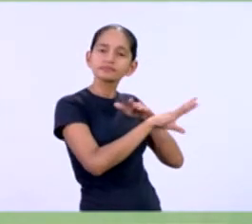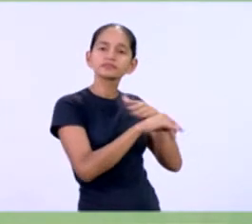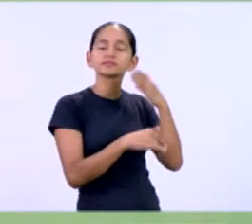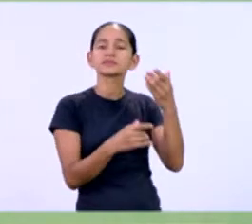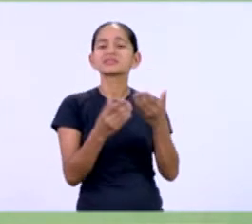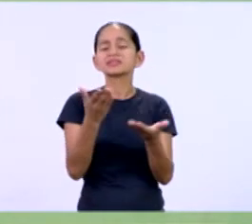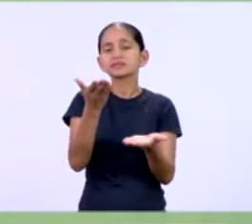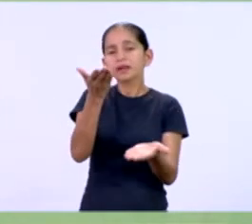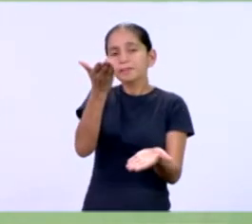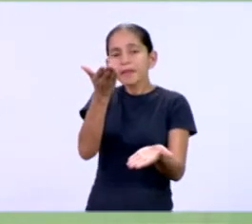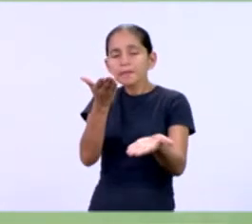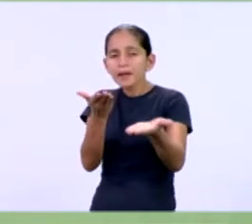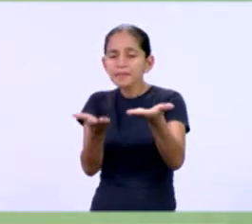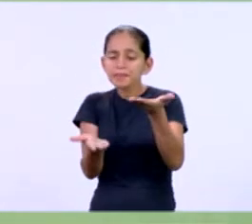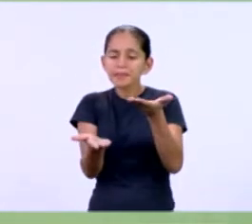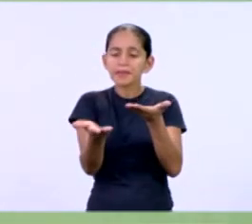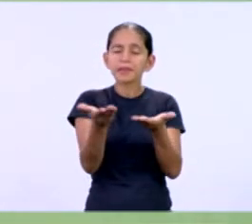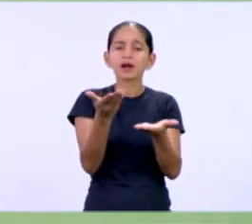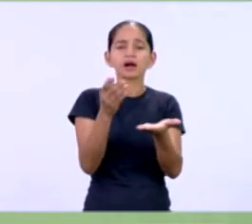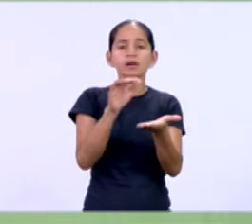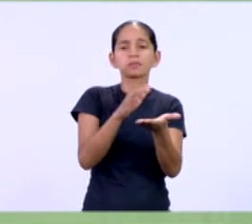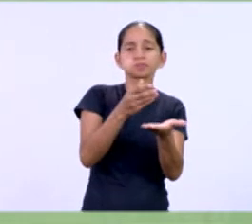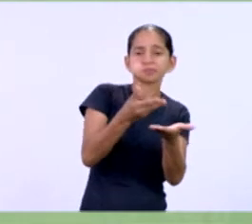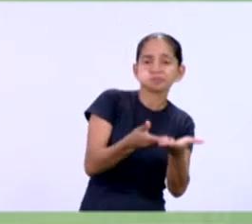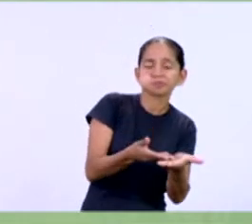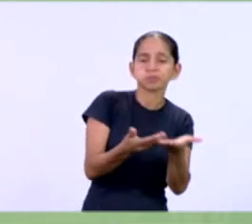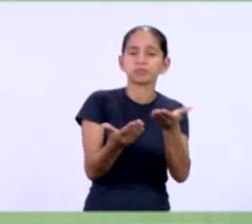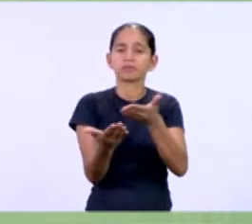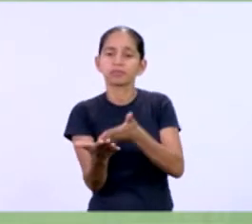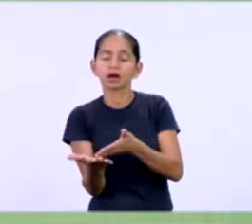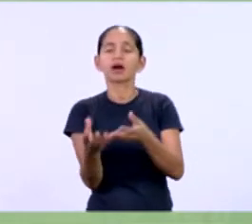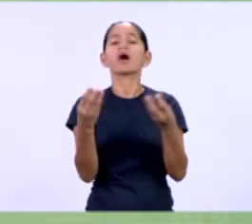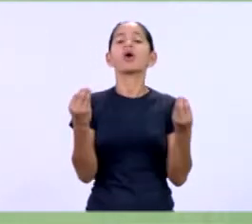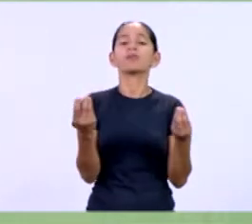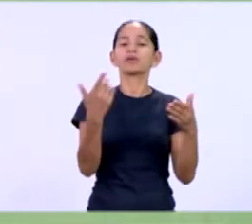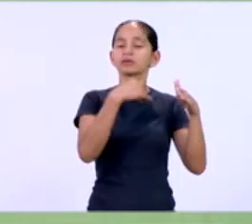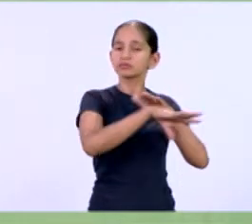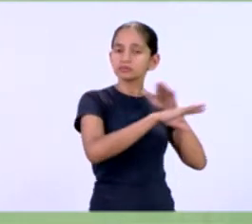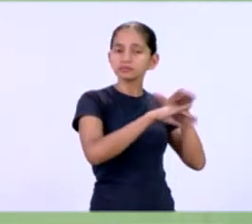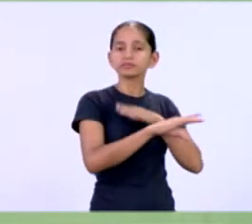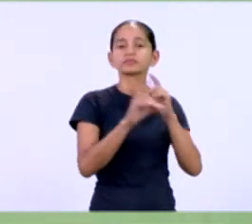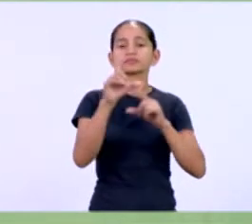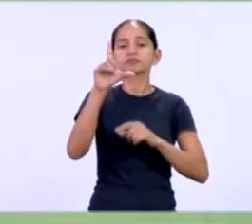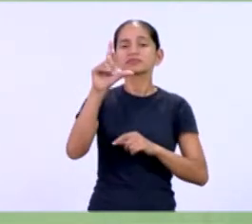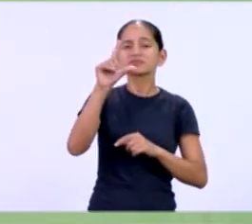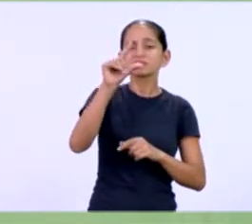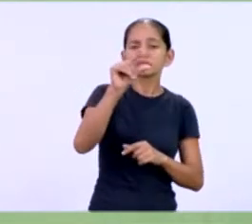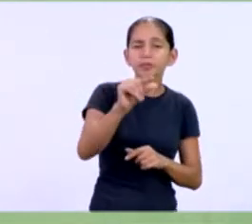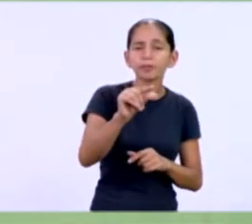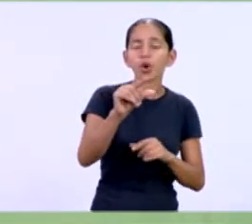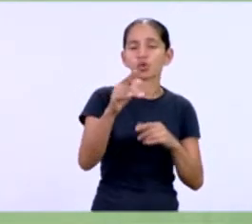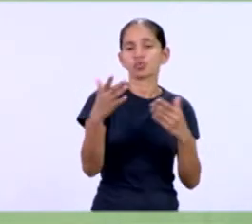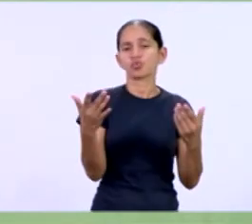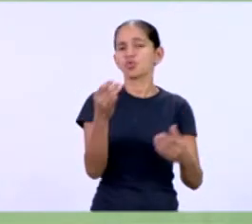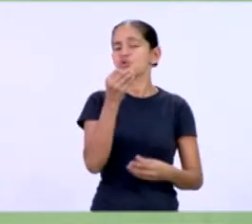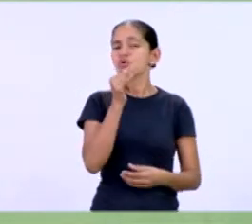da balança pode representar prejuízo ao negócio, com muita estocagem e pouca saída.